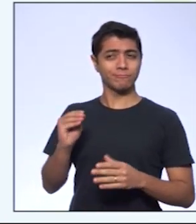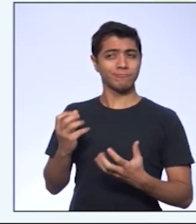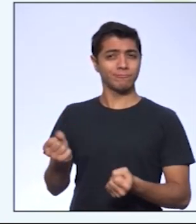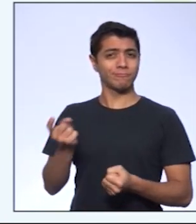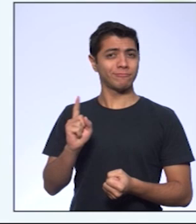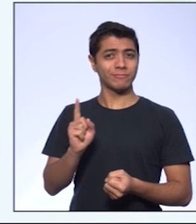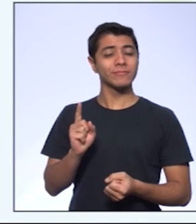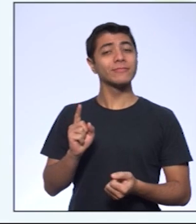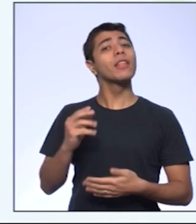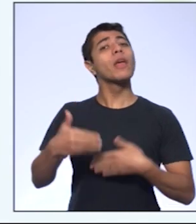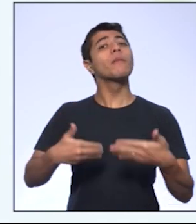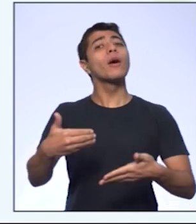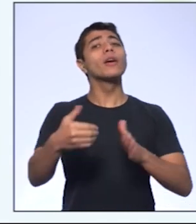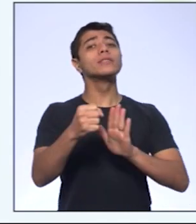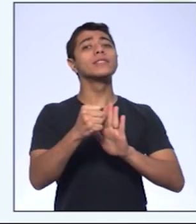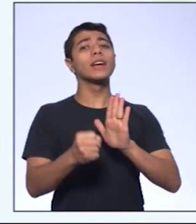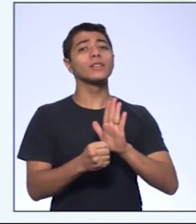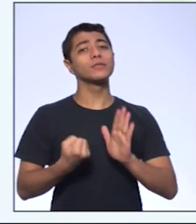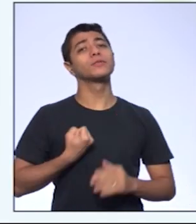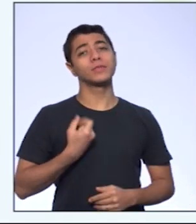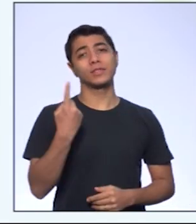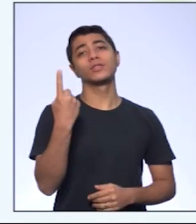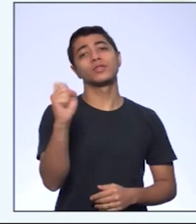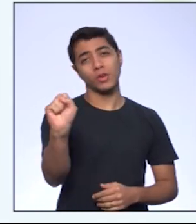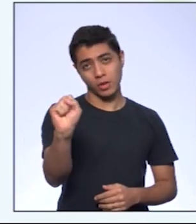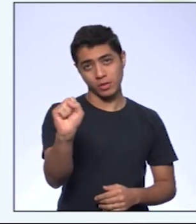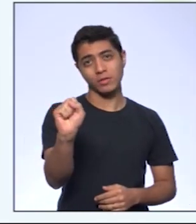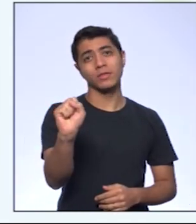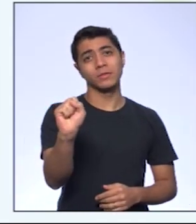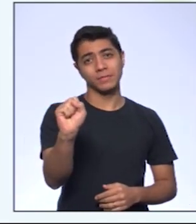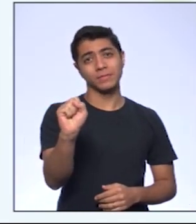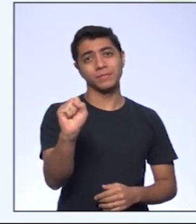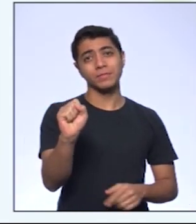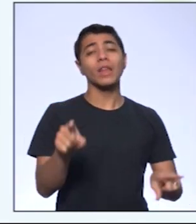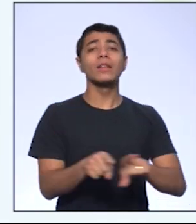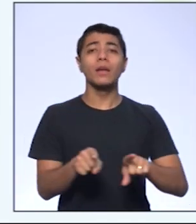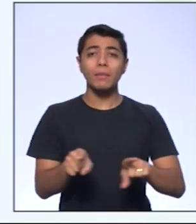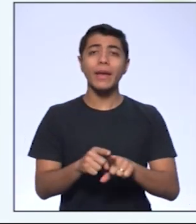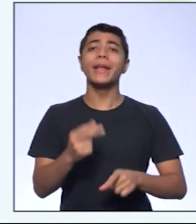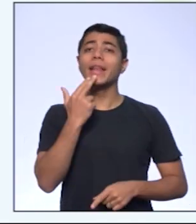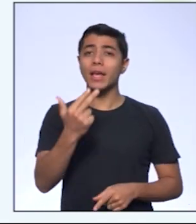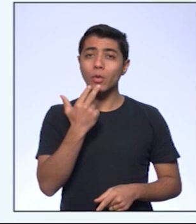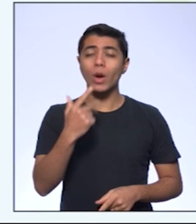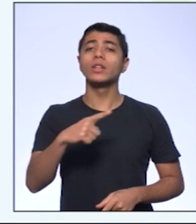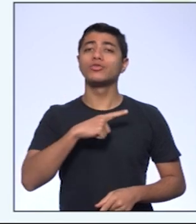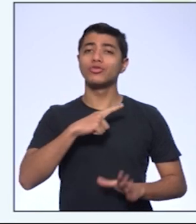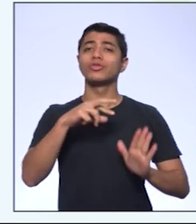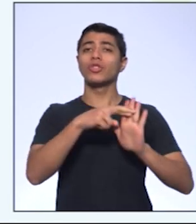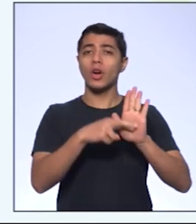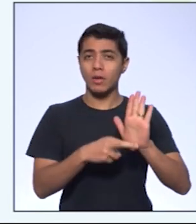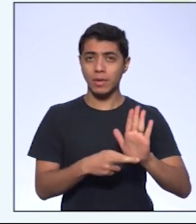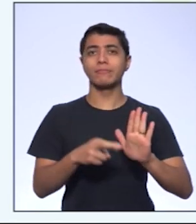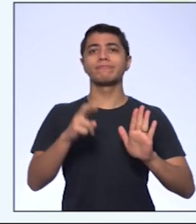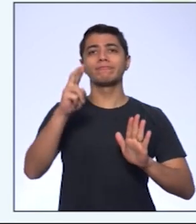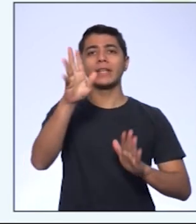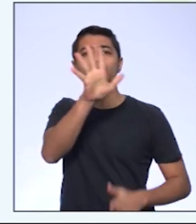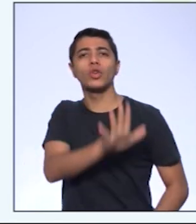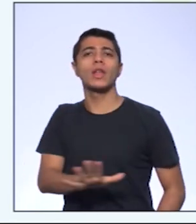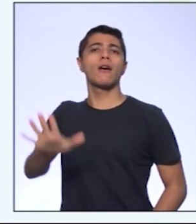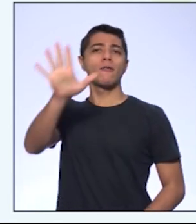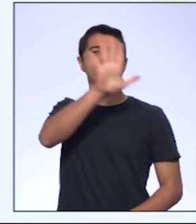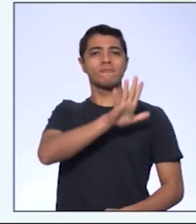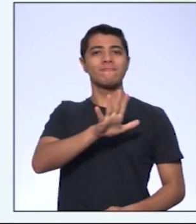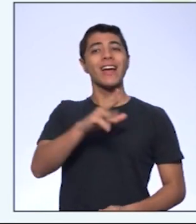XVIII, da existência dos usos da língua que caracterizam uma norma nacional distinta da de